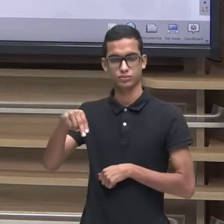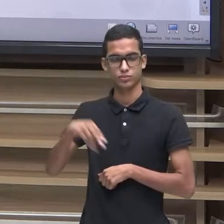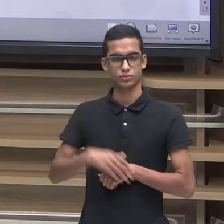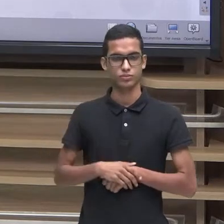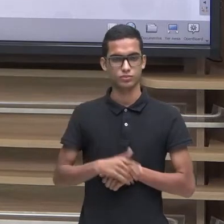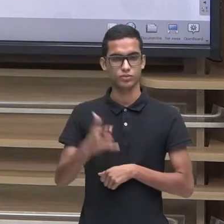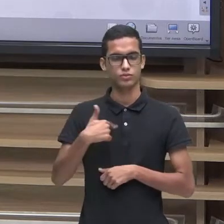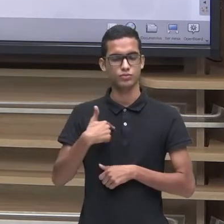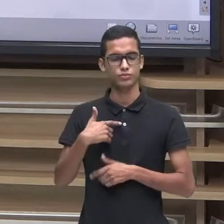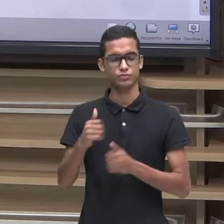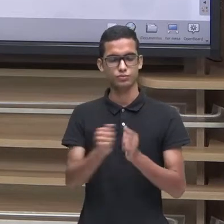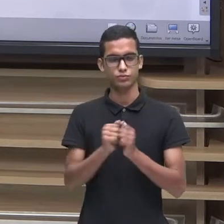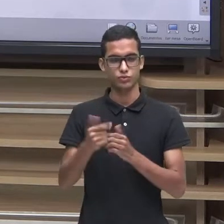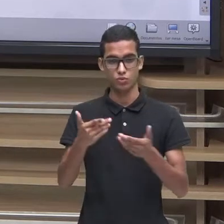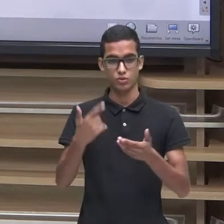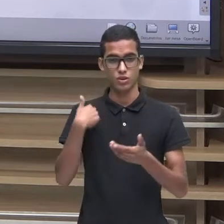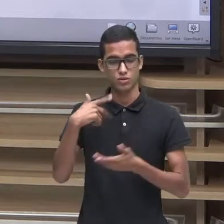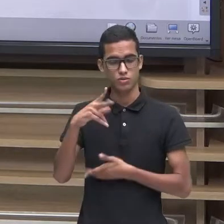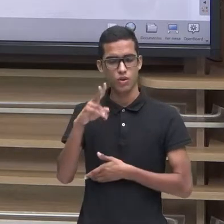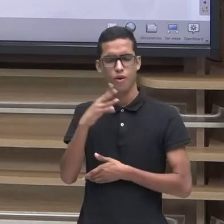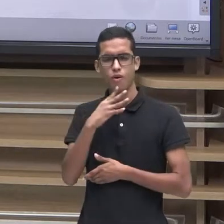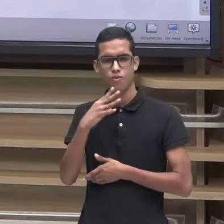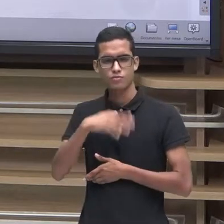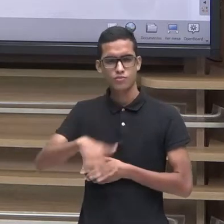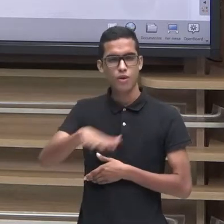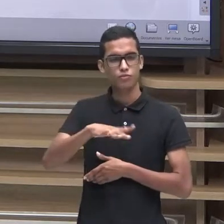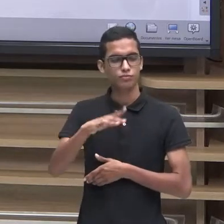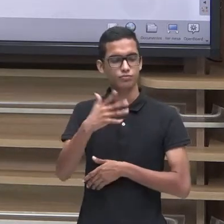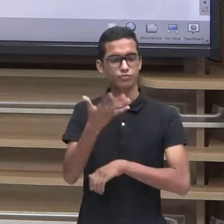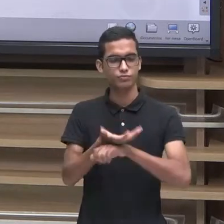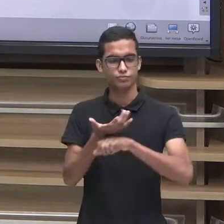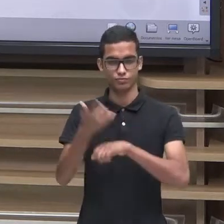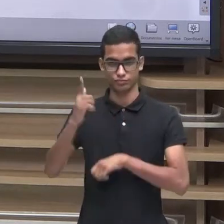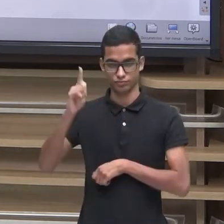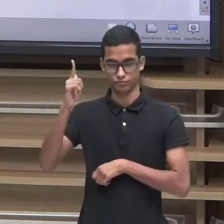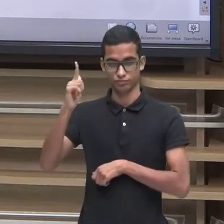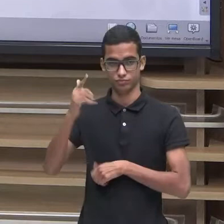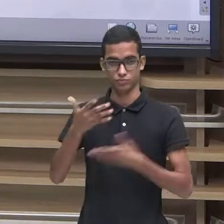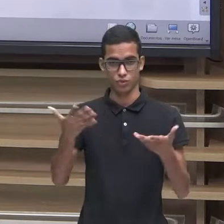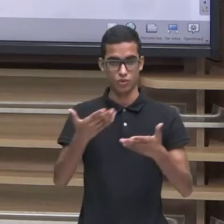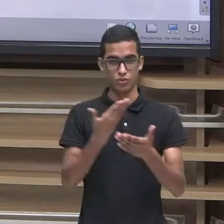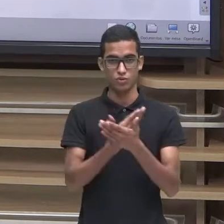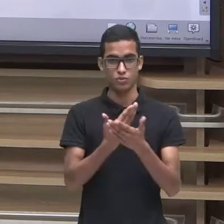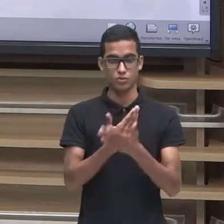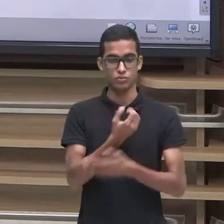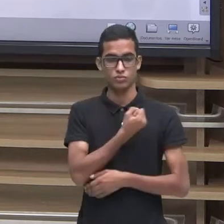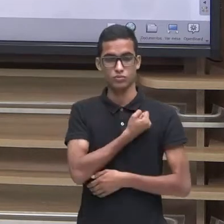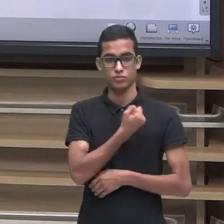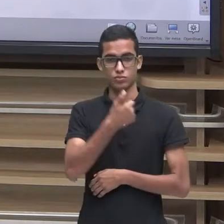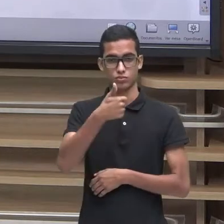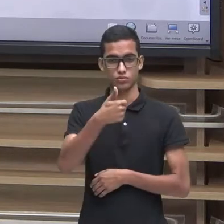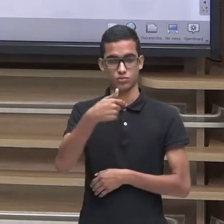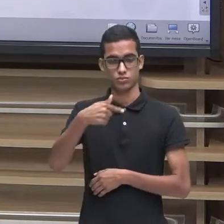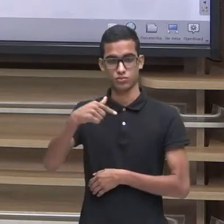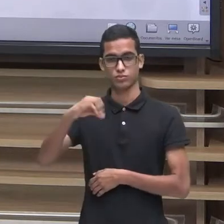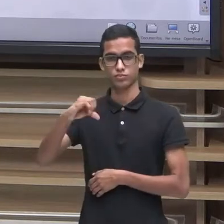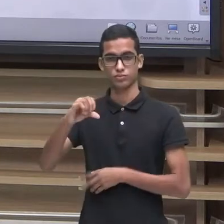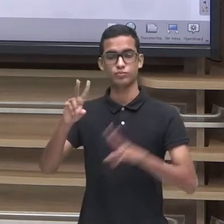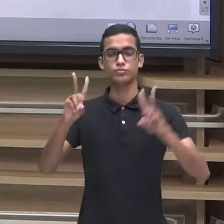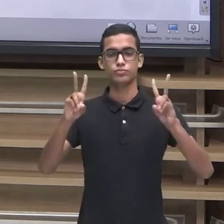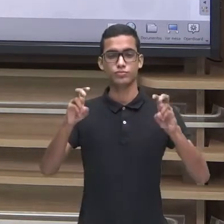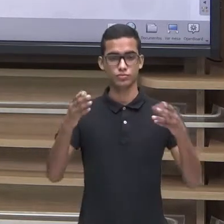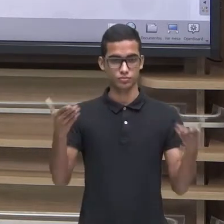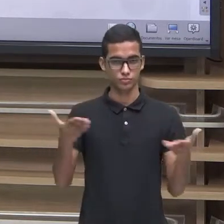nossa viagem pela geografia do 7º ano, hoje na aula 179. O nosso tema de